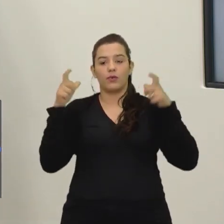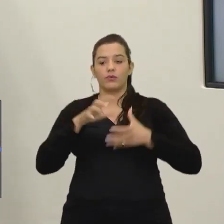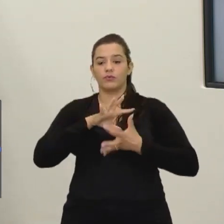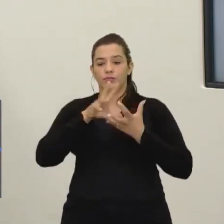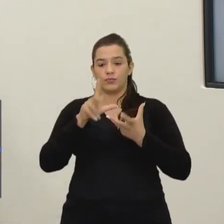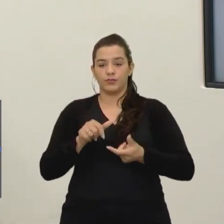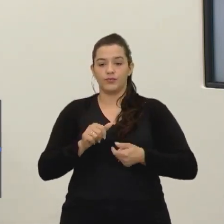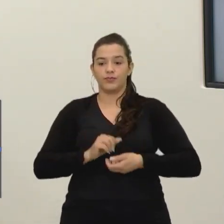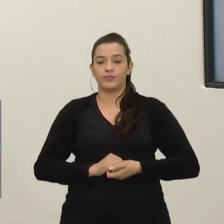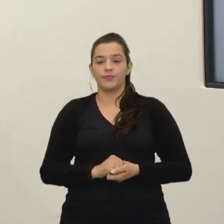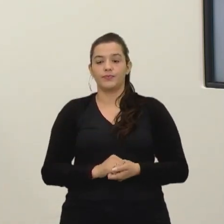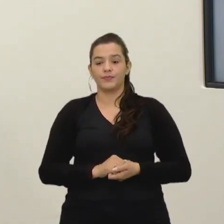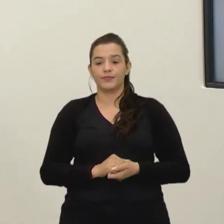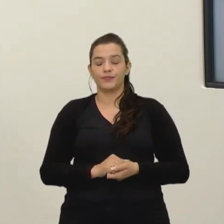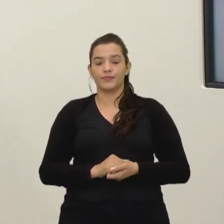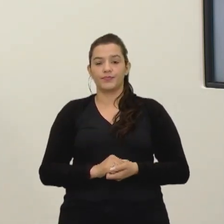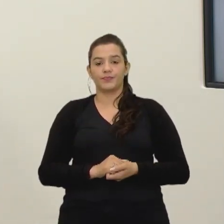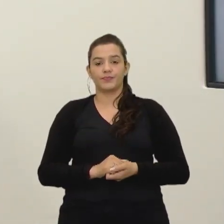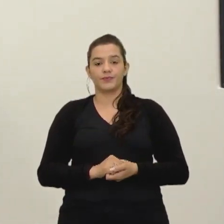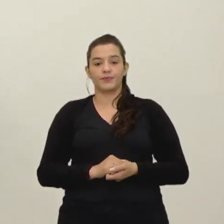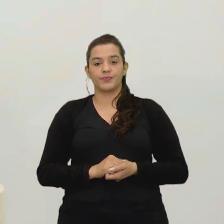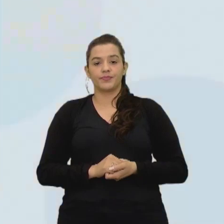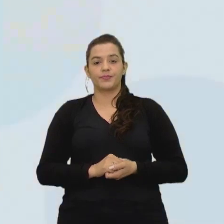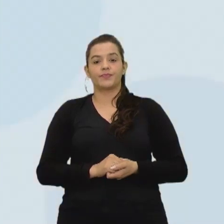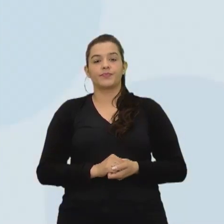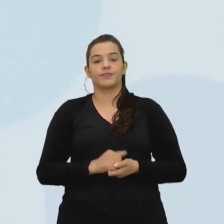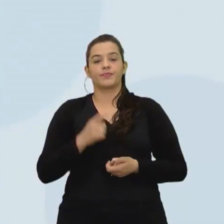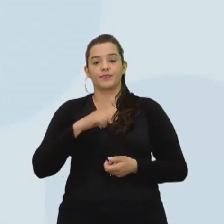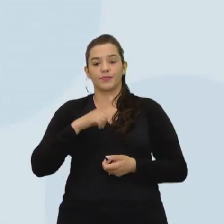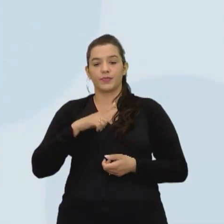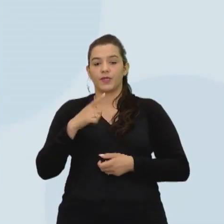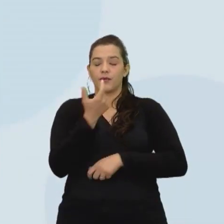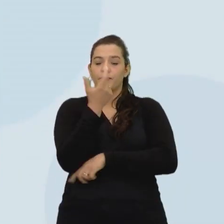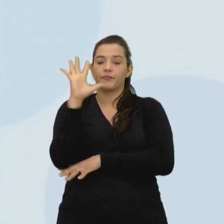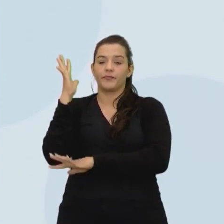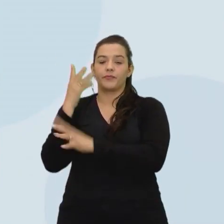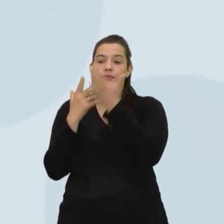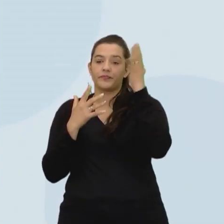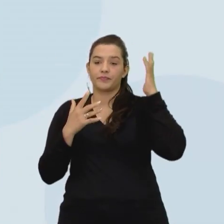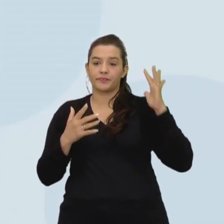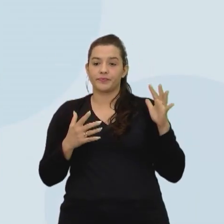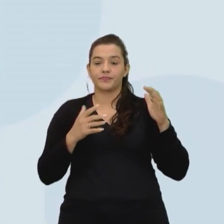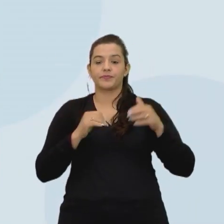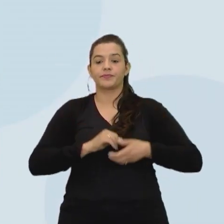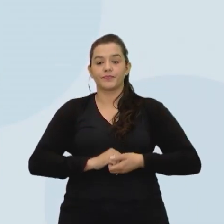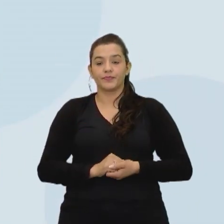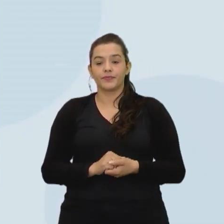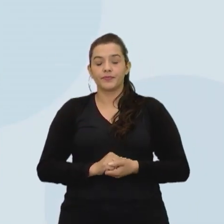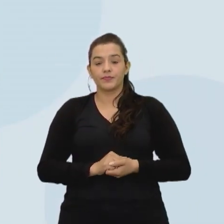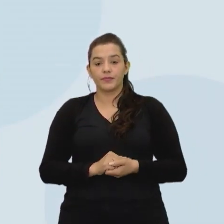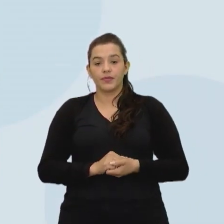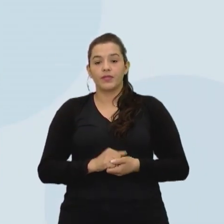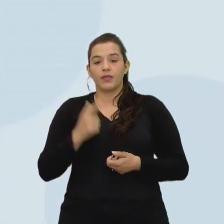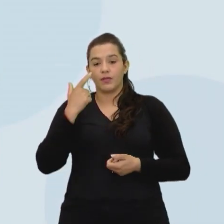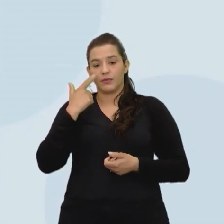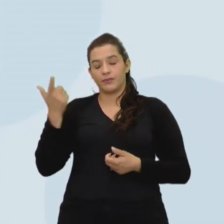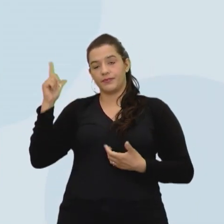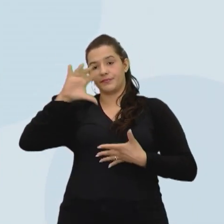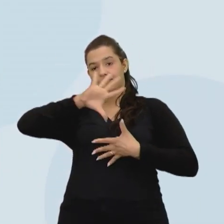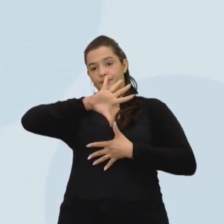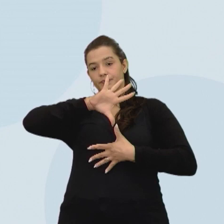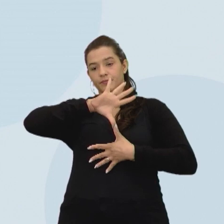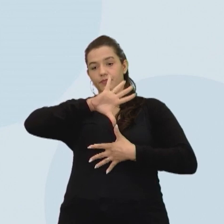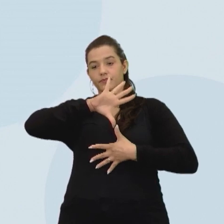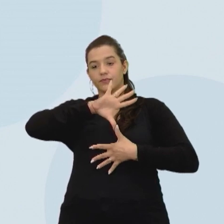mundo. Vamos ver lá, florestas originais e florestas remanescentes. Então temos aí o mapa aí das florestas